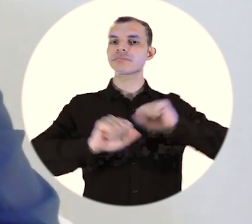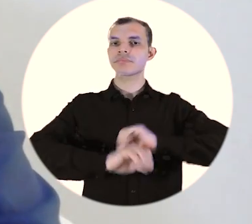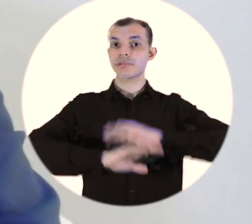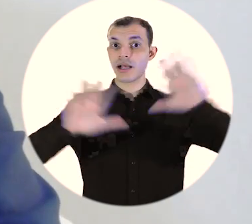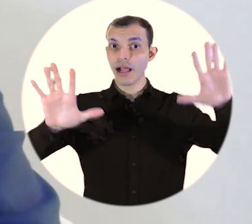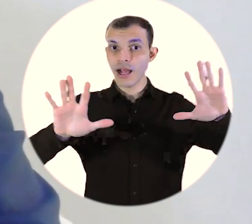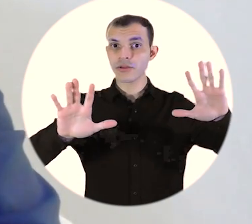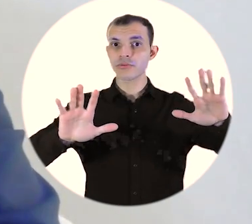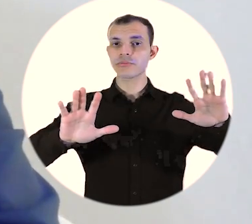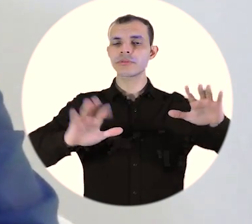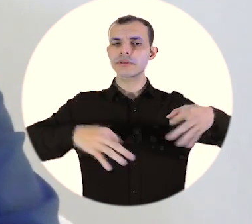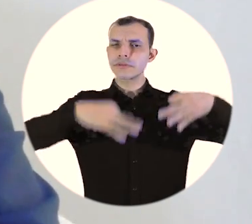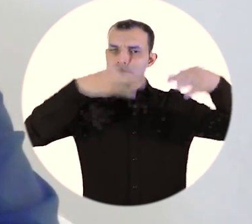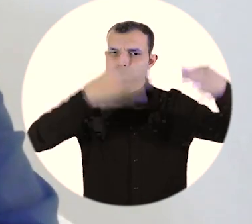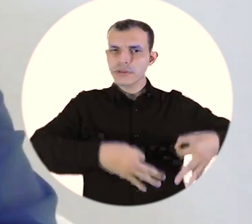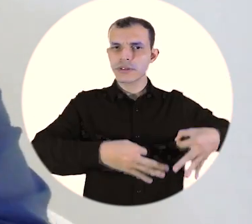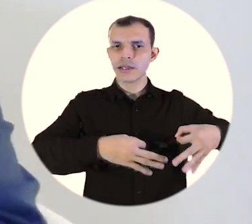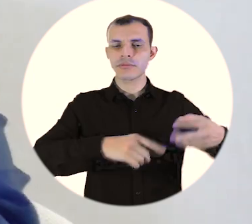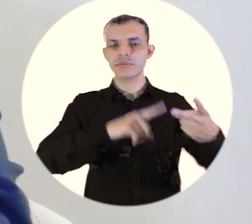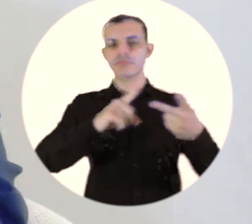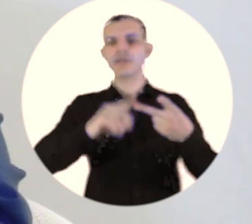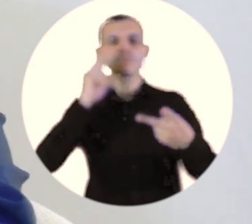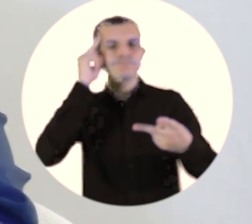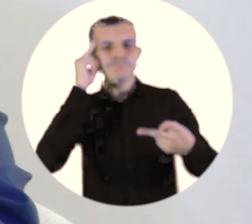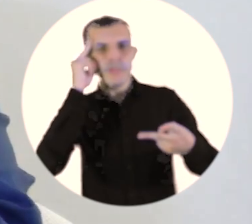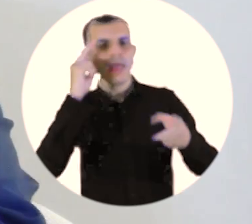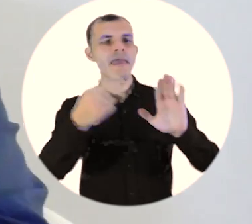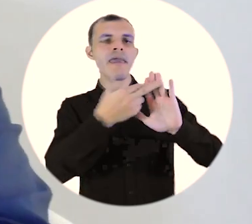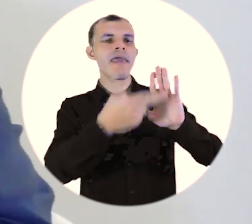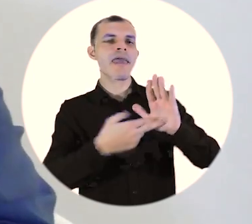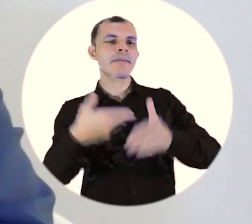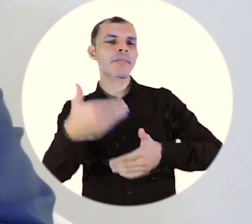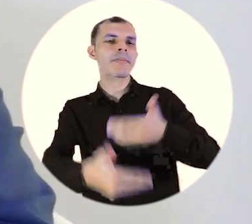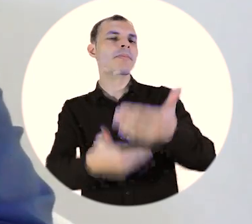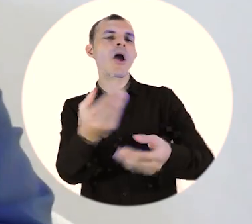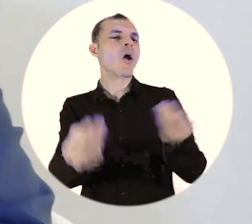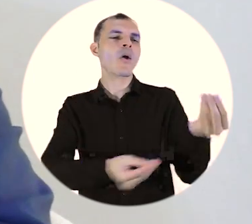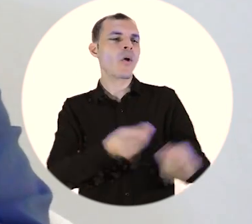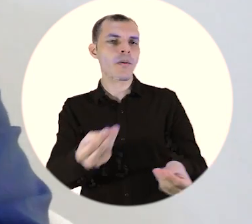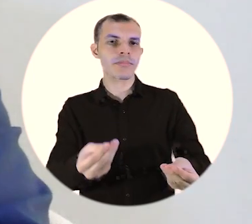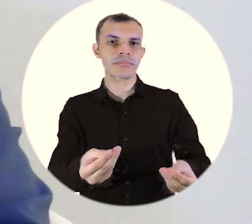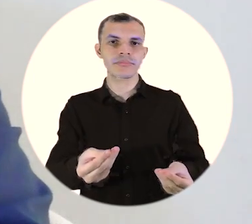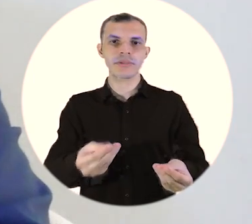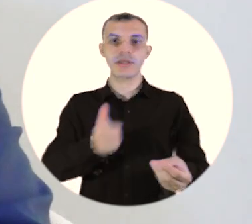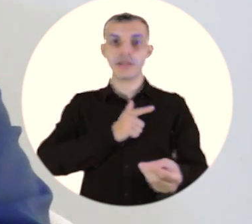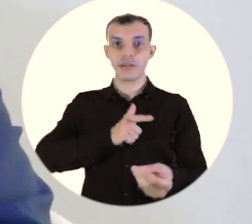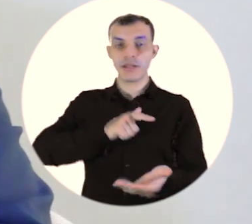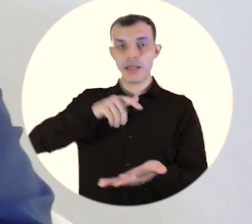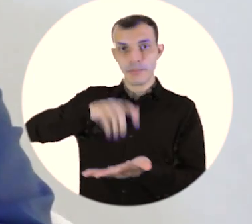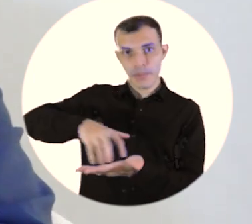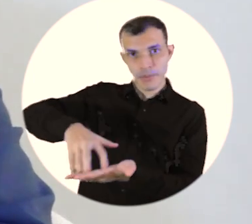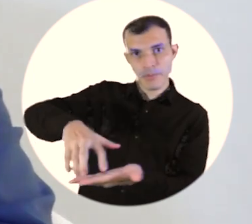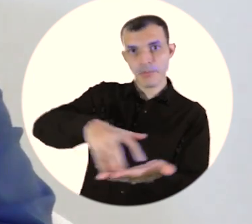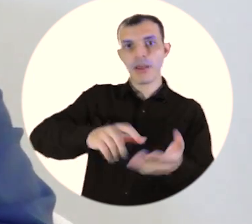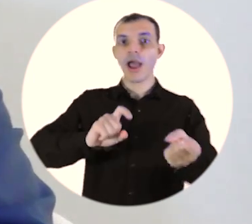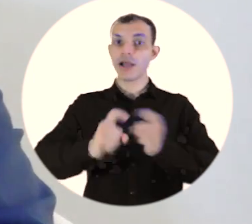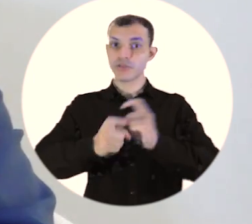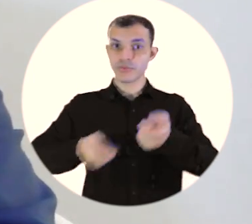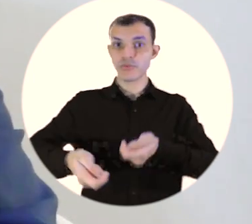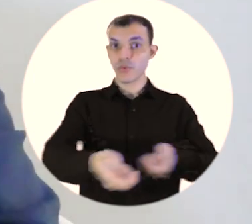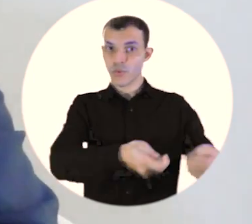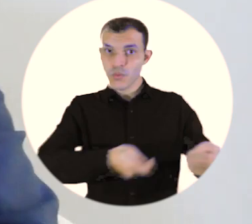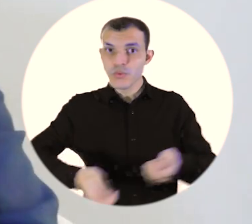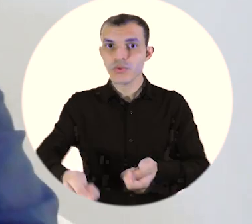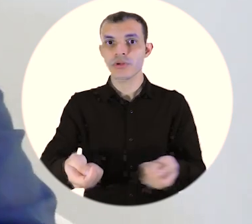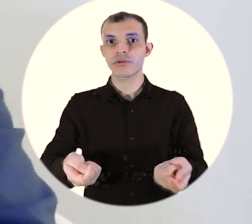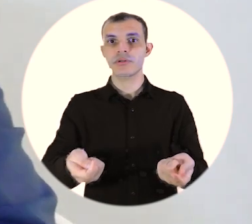com clareza, com precisão, e prever como que essas regras serão aplicadas pelos órgãos